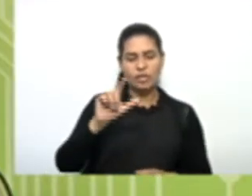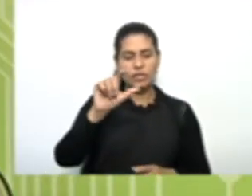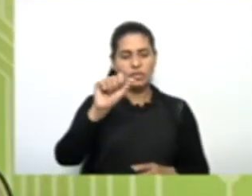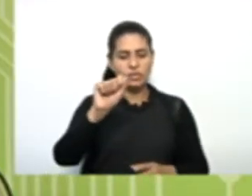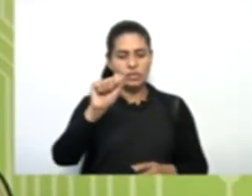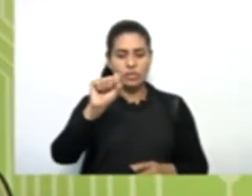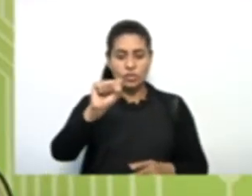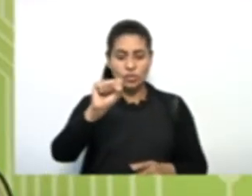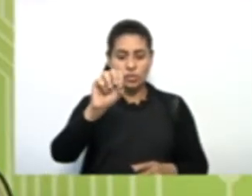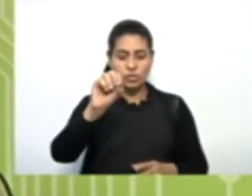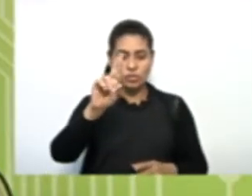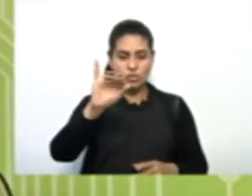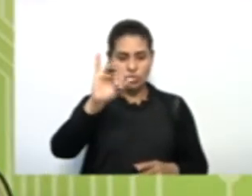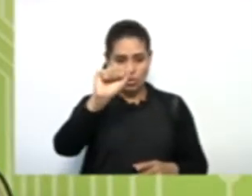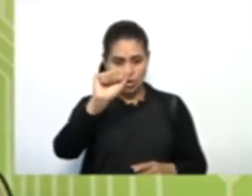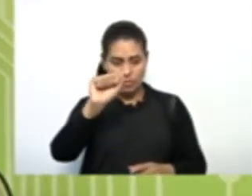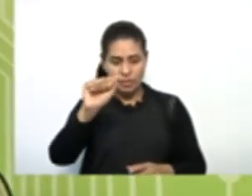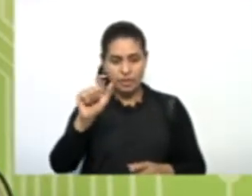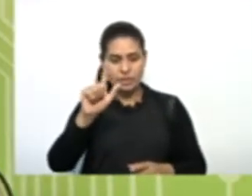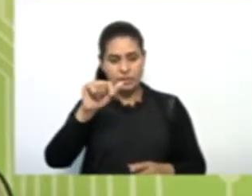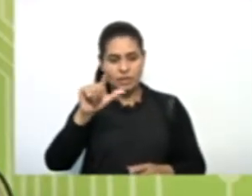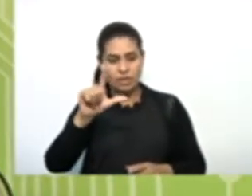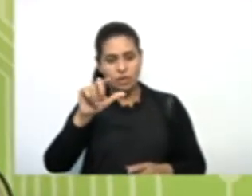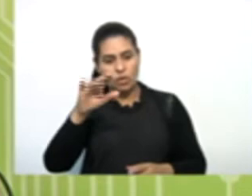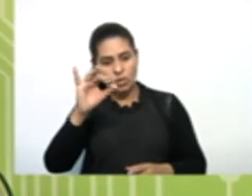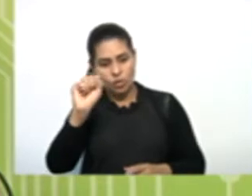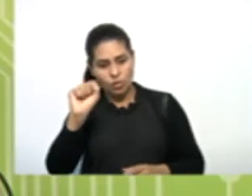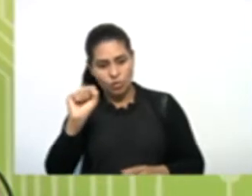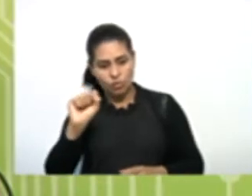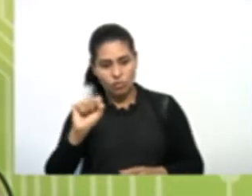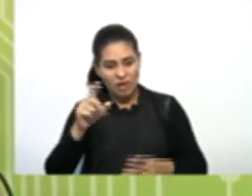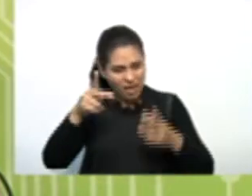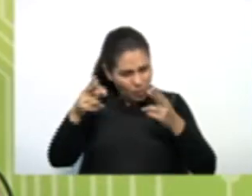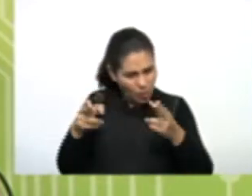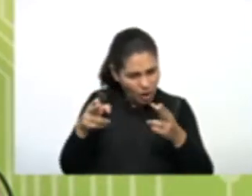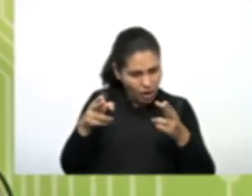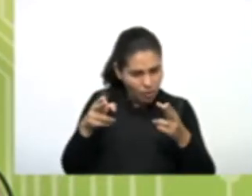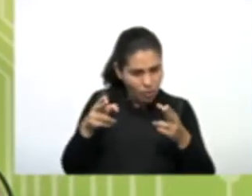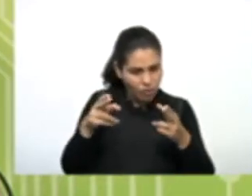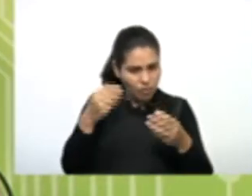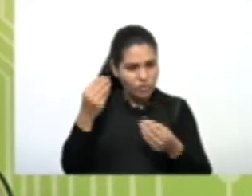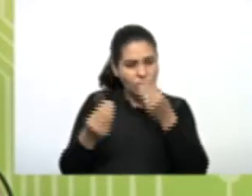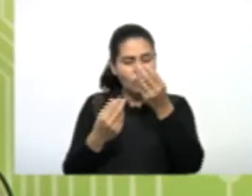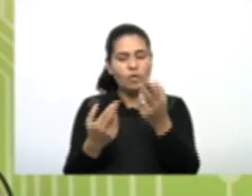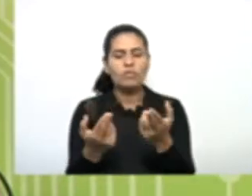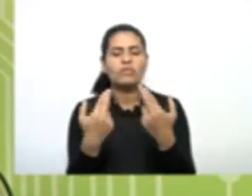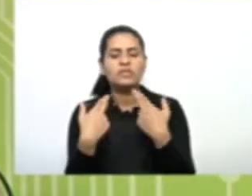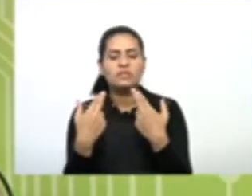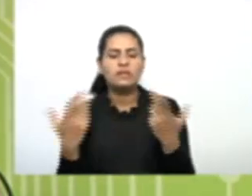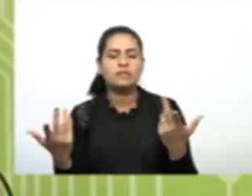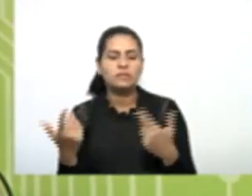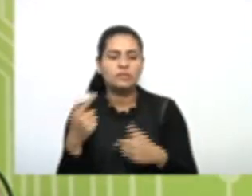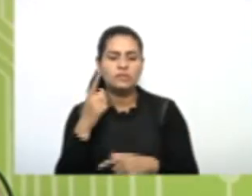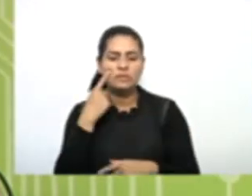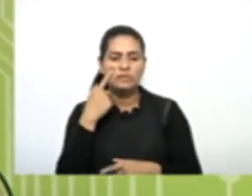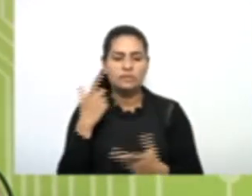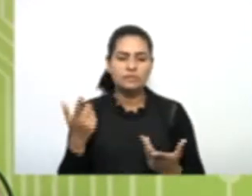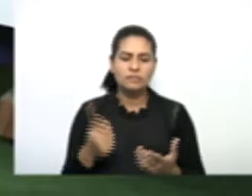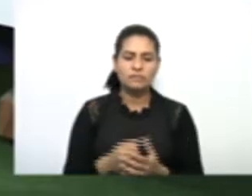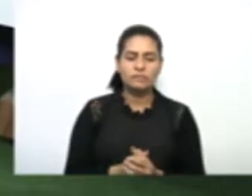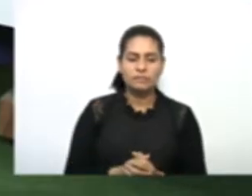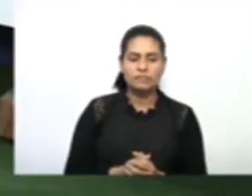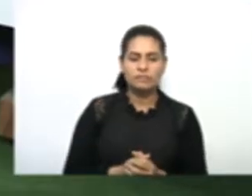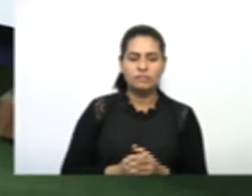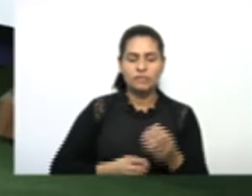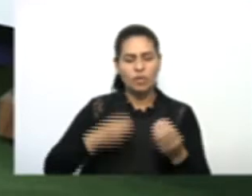e lucros são a mesma coisa? Como que você vai responder para a gente? E aí, professor, como você acha que o aluno iria responder? Você acha